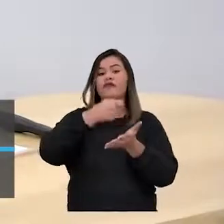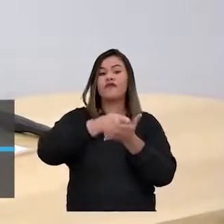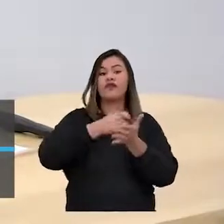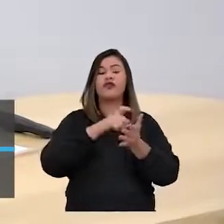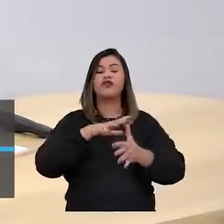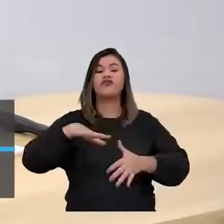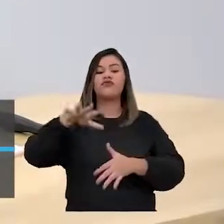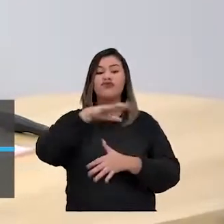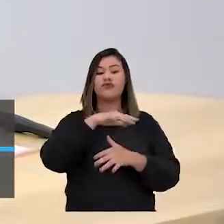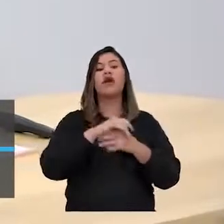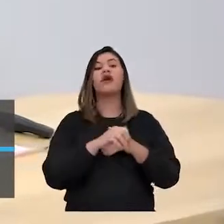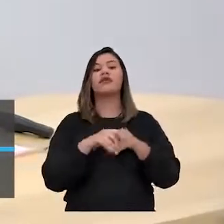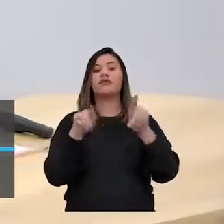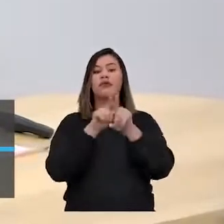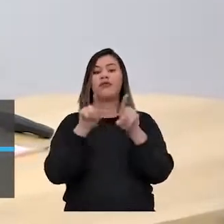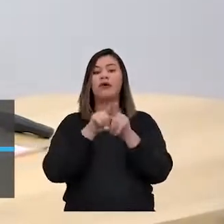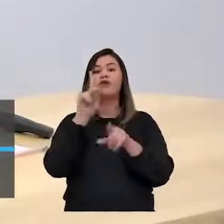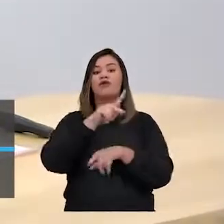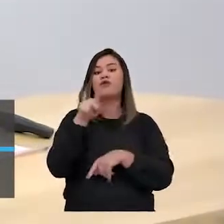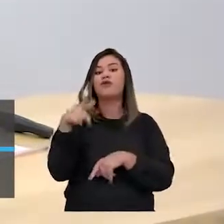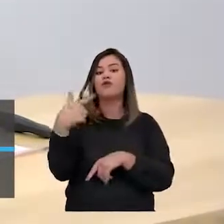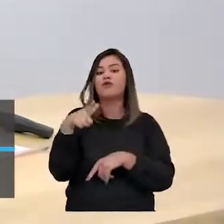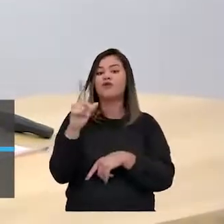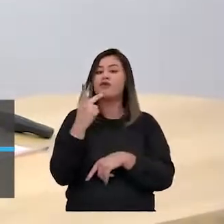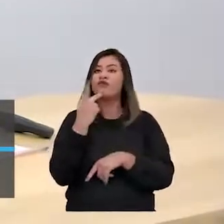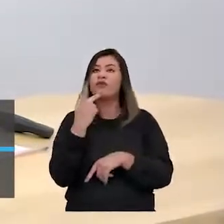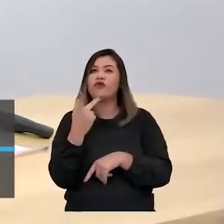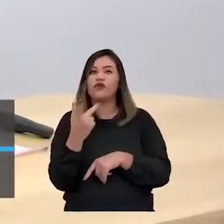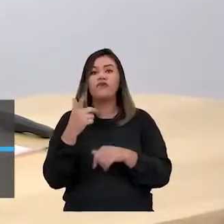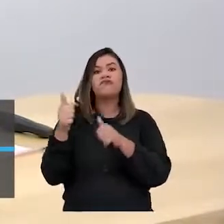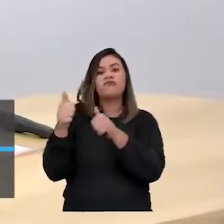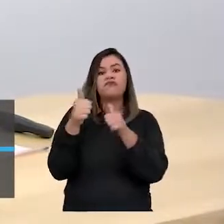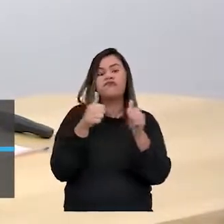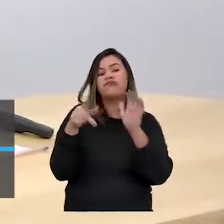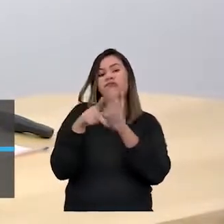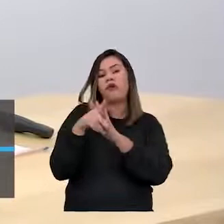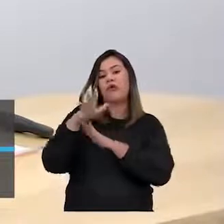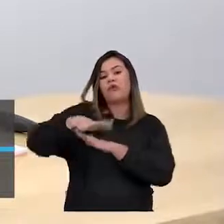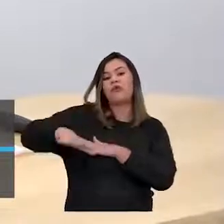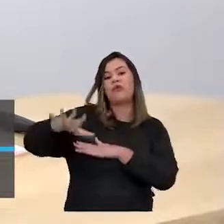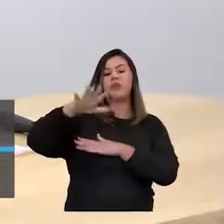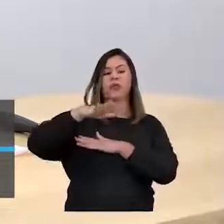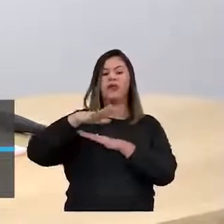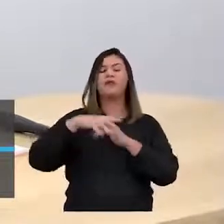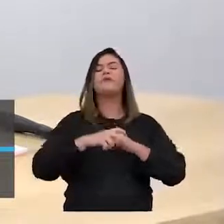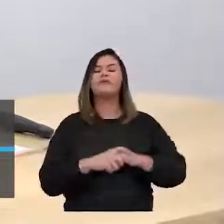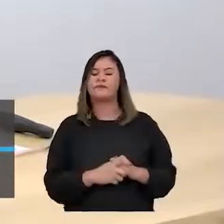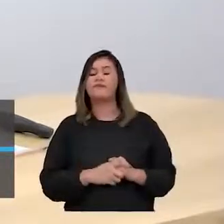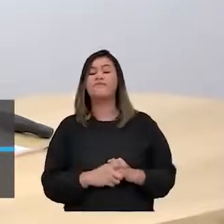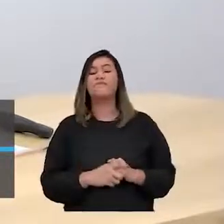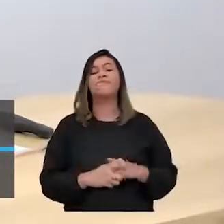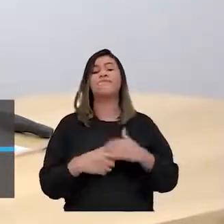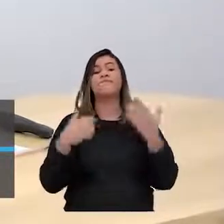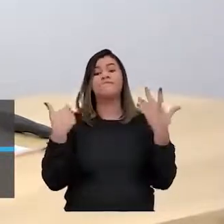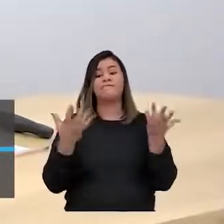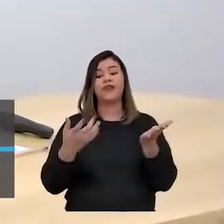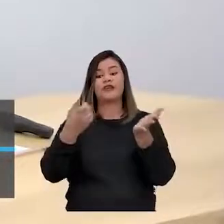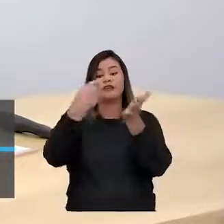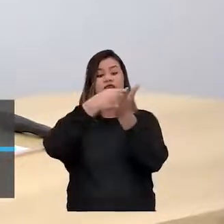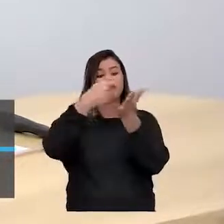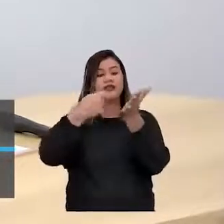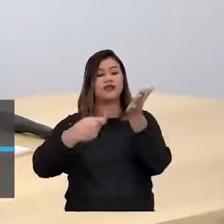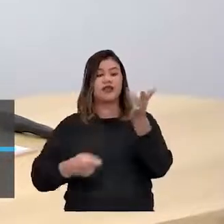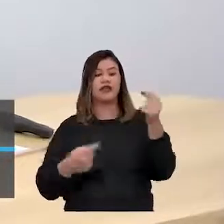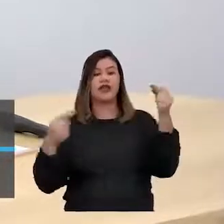de todos, o que nem sempre acontece. Então, ela foi escrita com